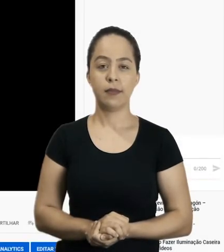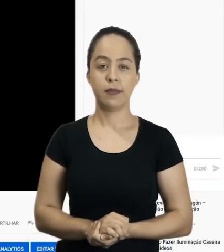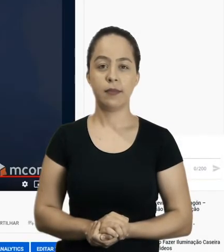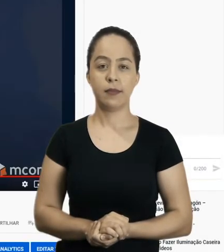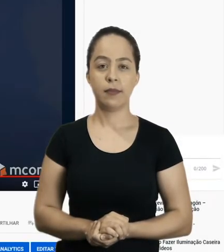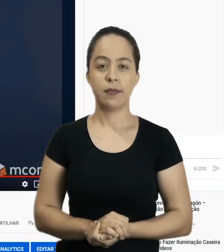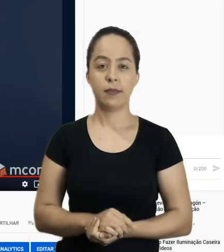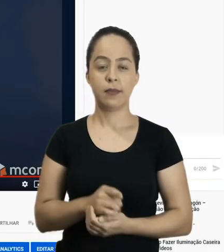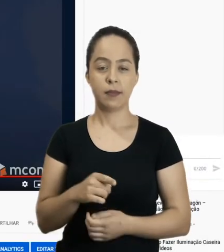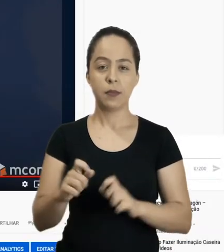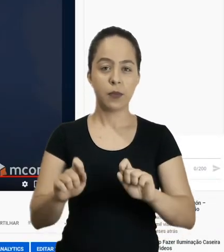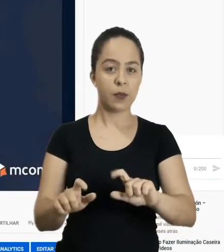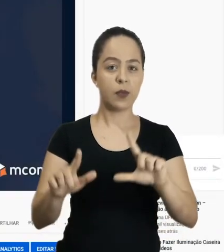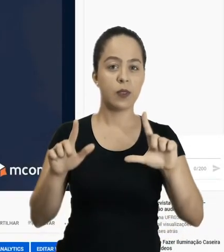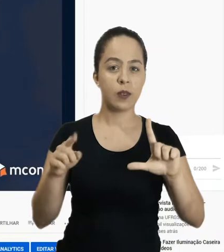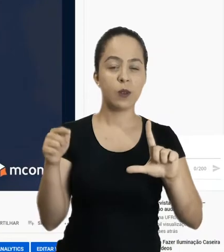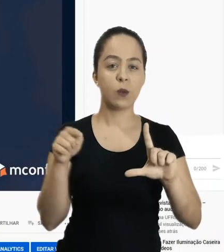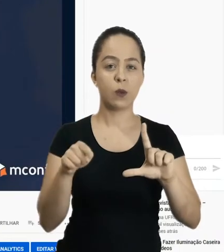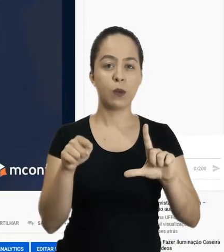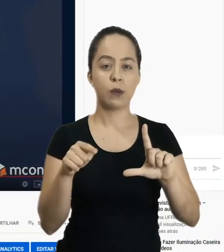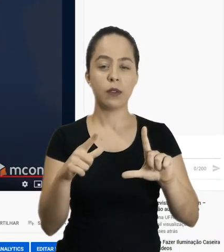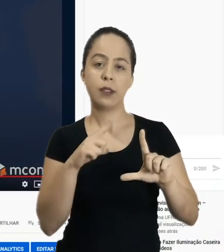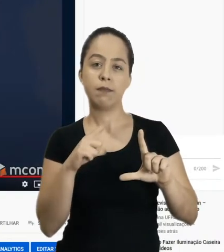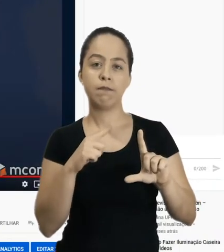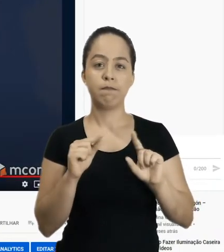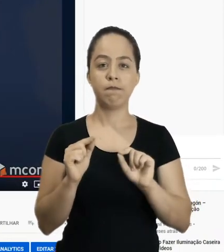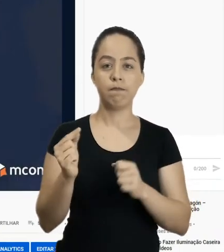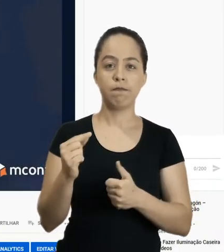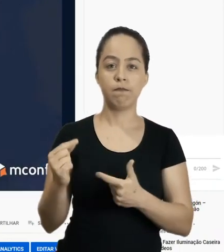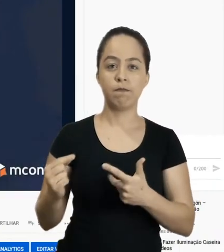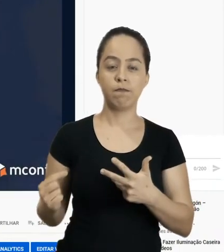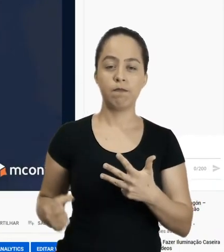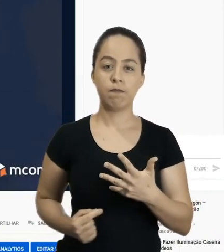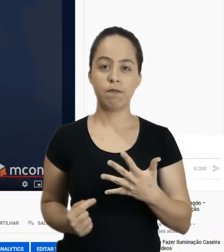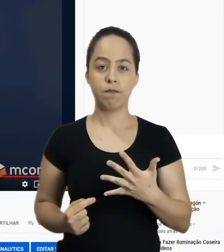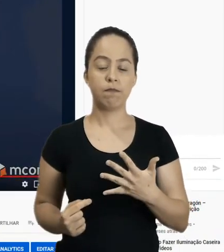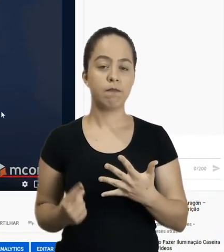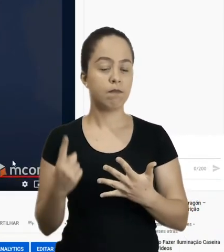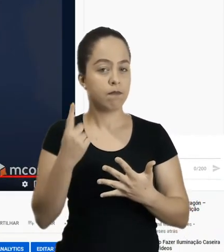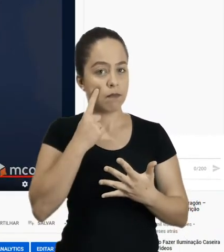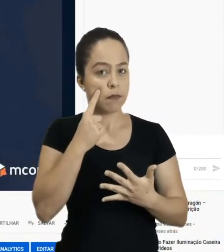Essa aqui é a página que vai ficar público